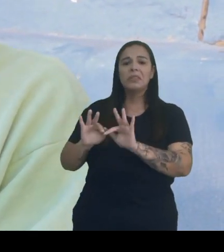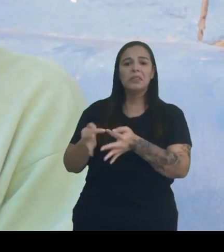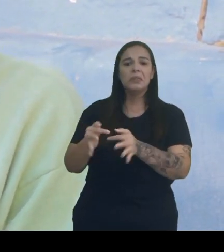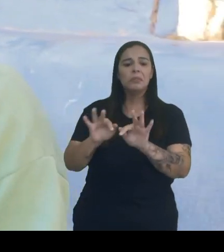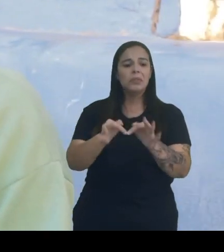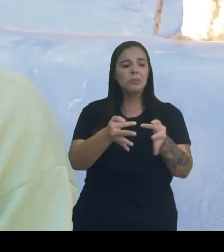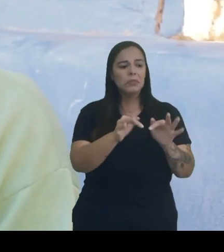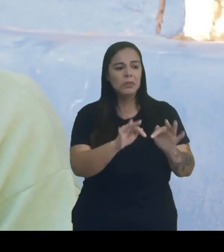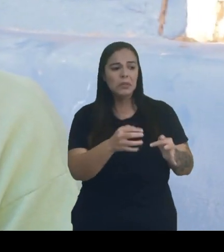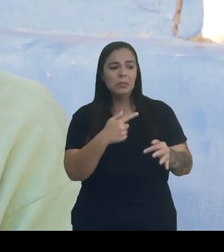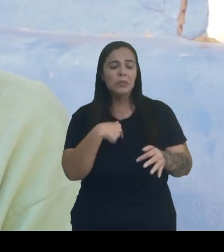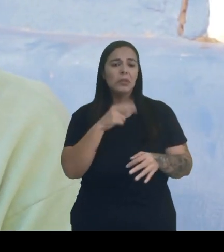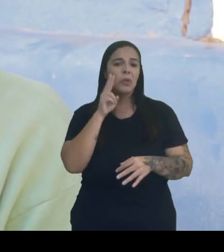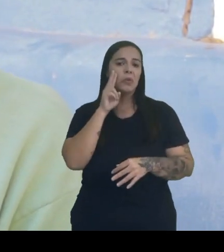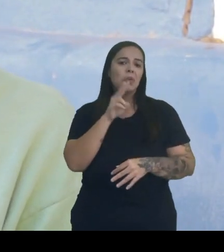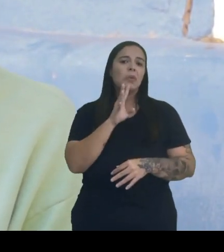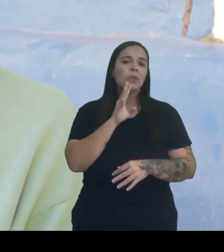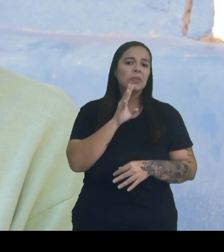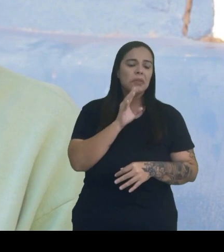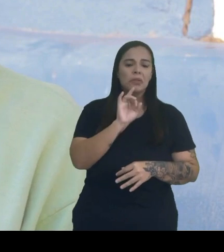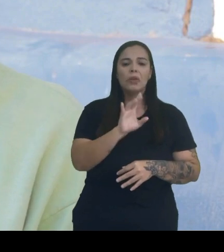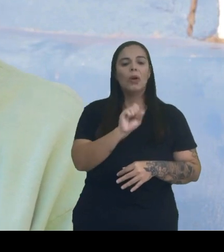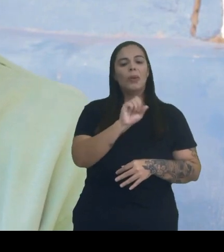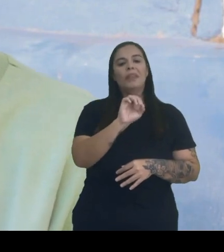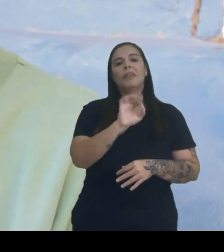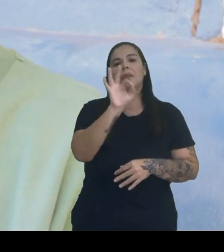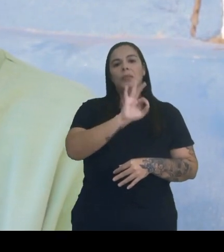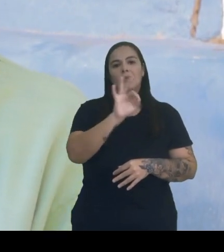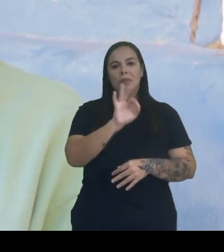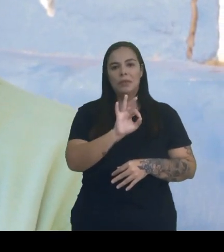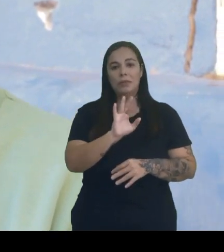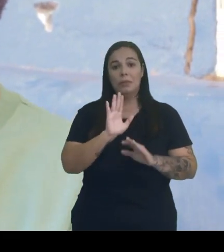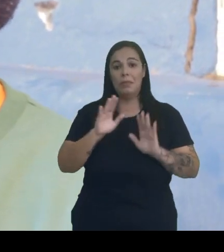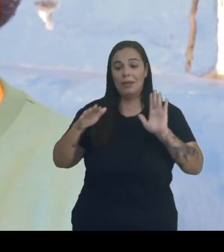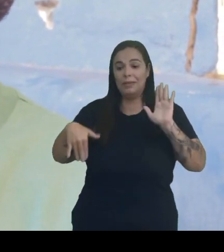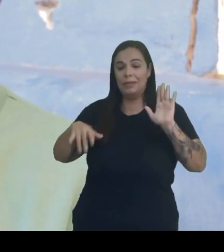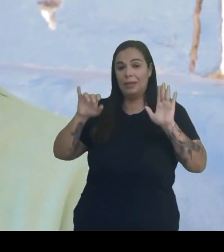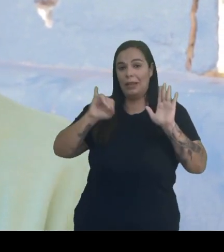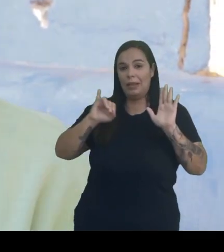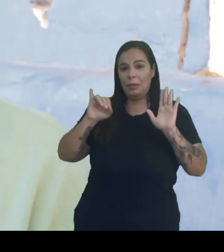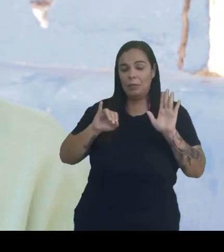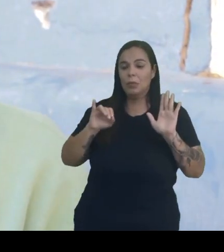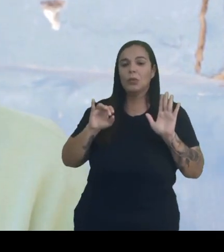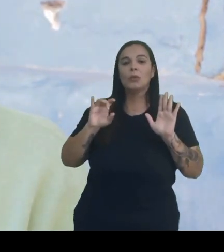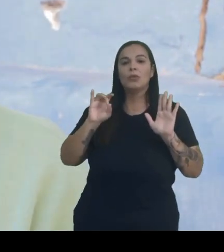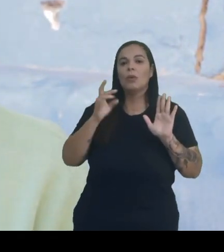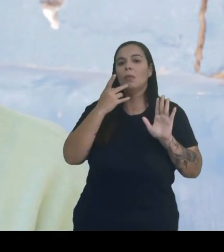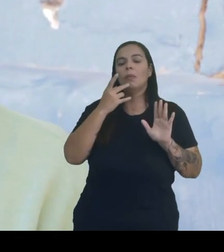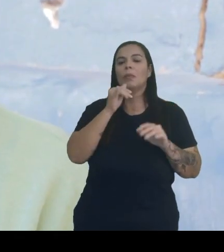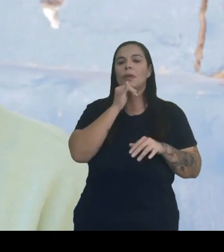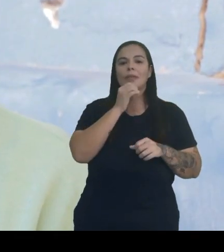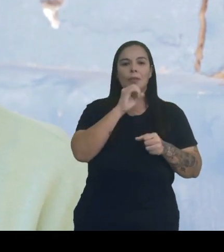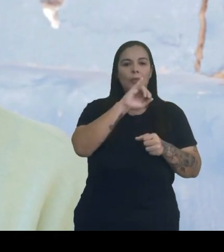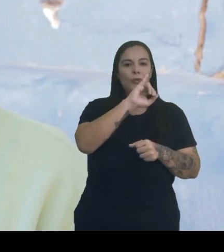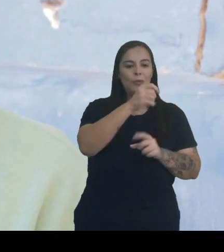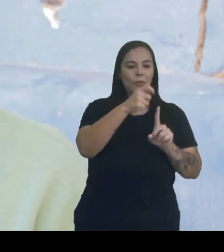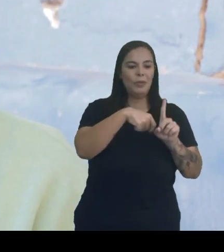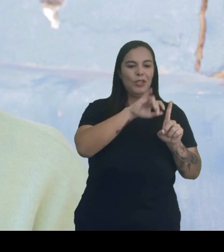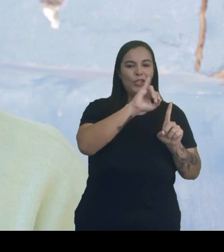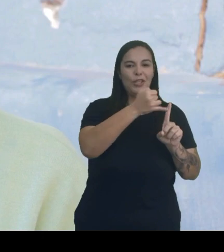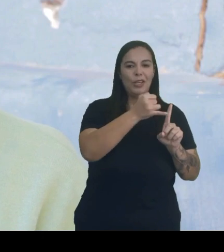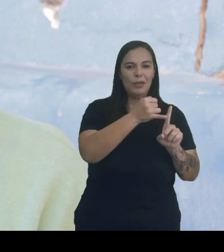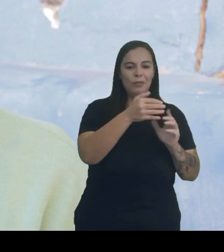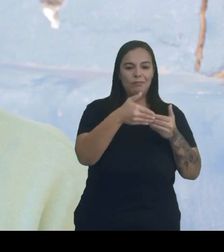da fartura do peixe. Olha, Itaipu nunca levou, vamos começar de janeiro, Itaipu nunca levou